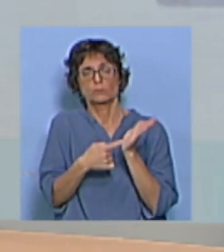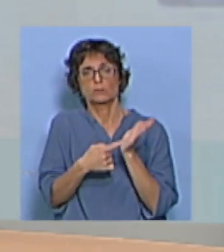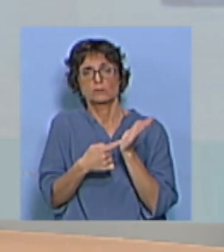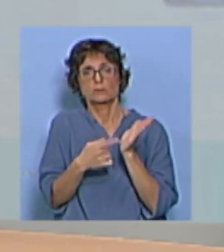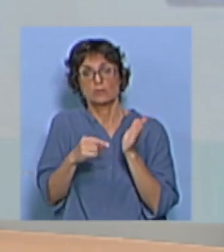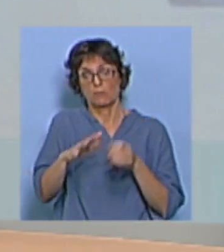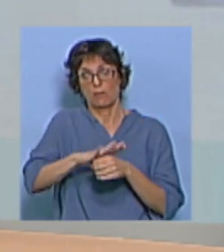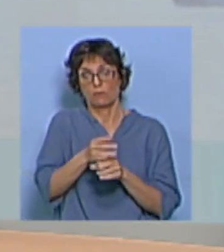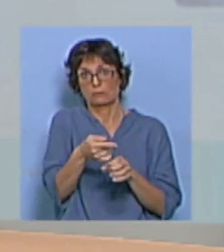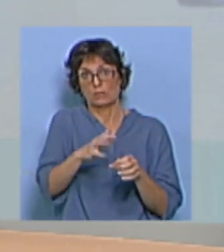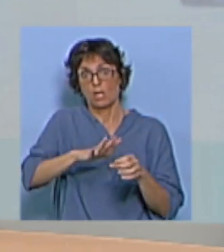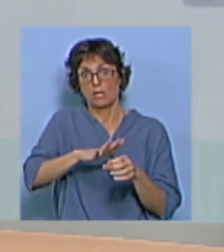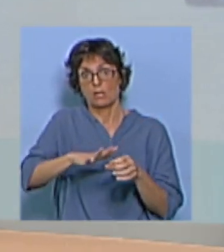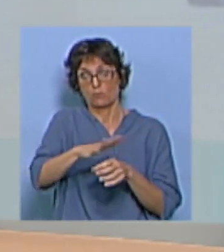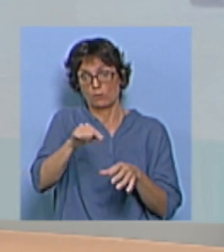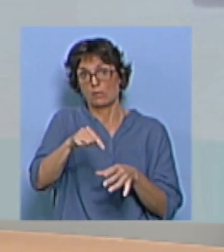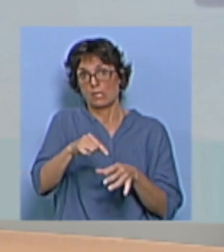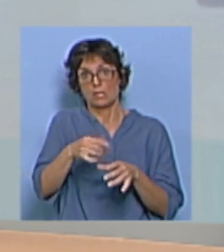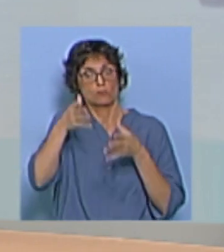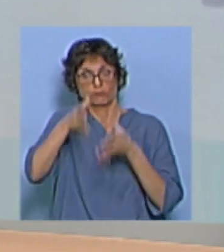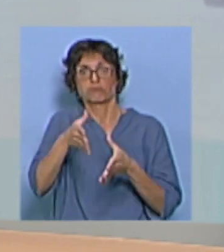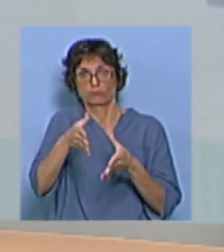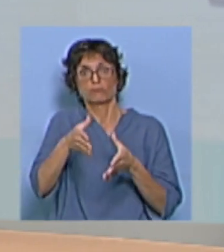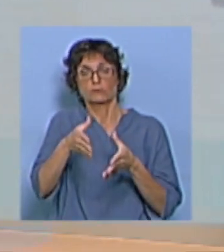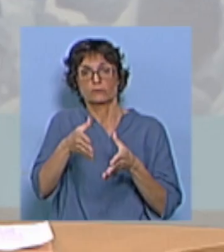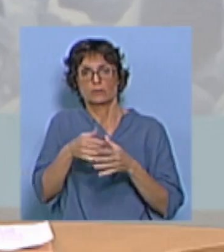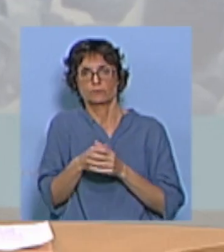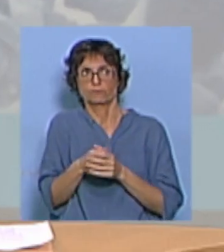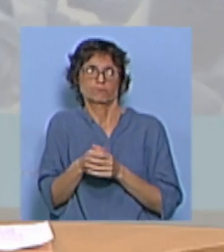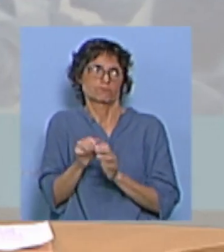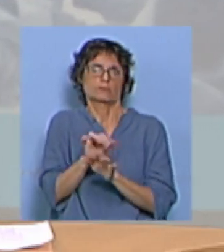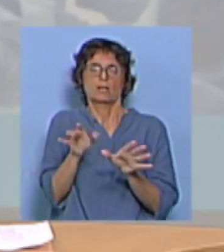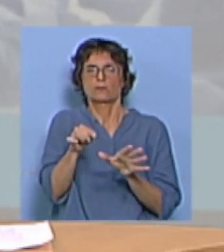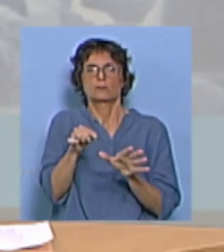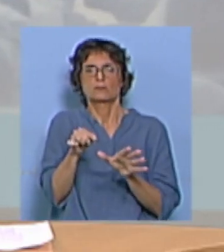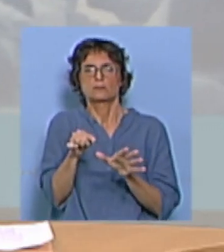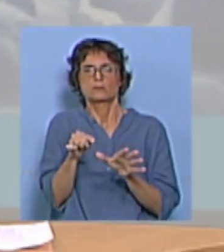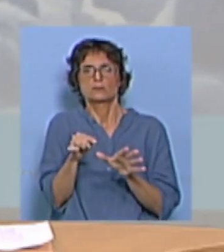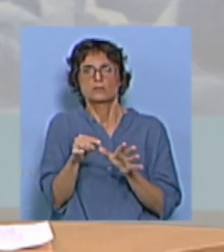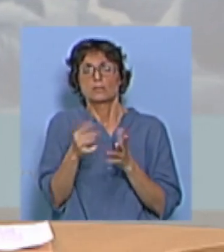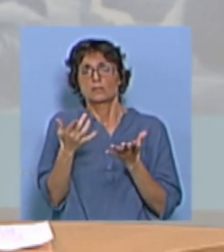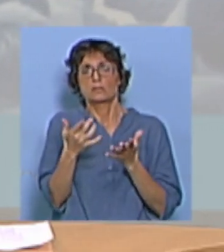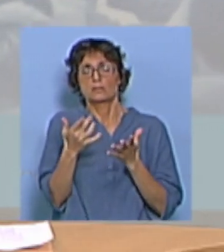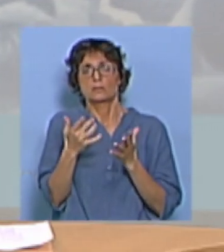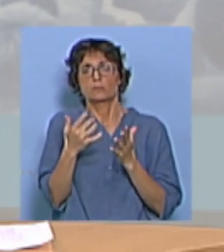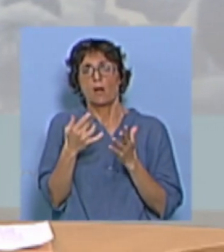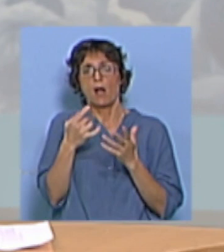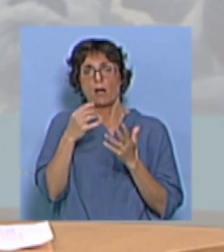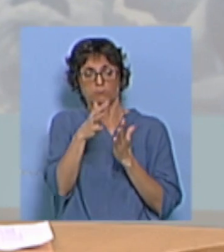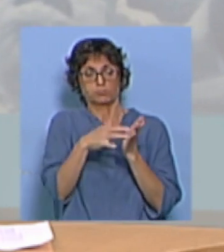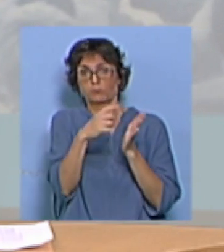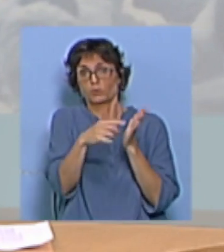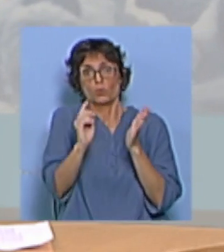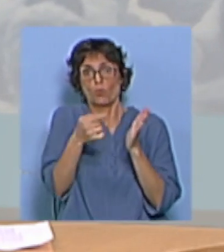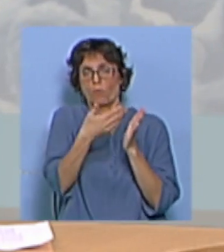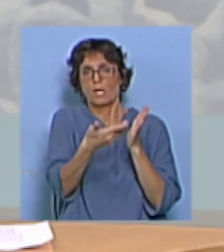situação também um valor central? Sim, é praticamente grandes números. Logo no início faço essa reflexão sobre a descoberta